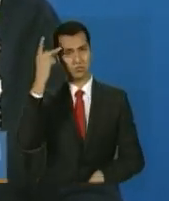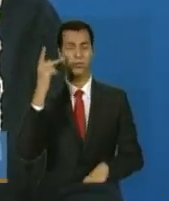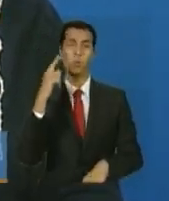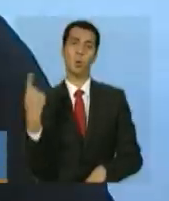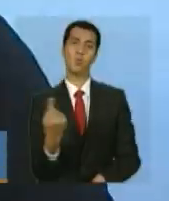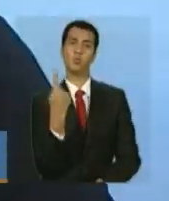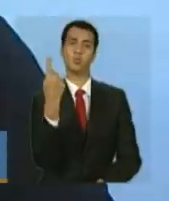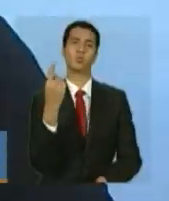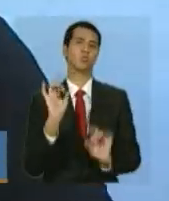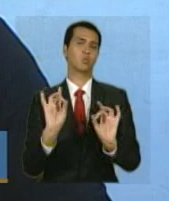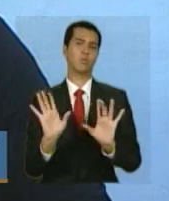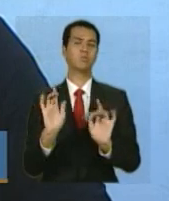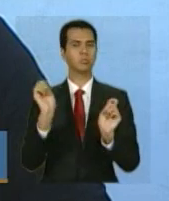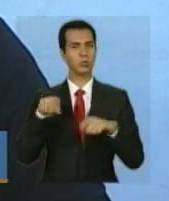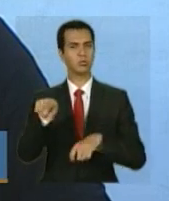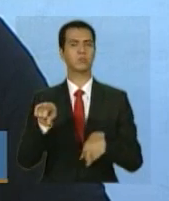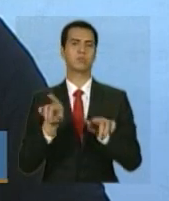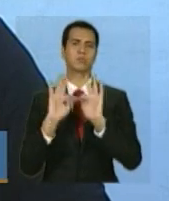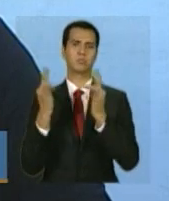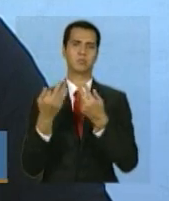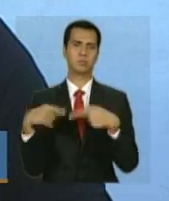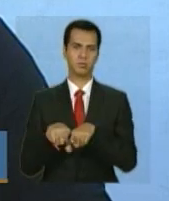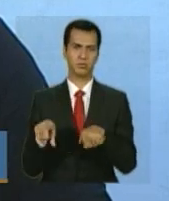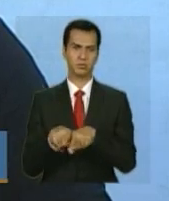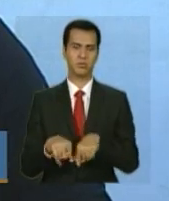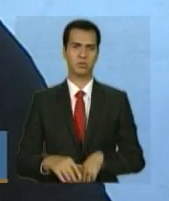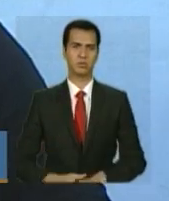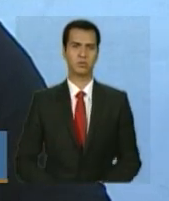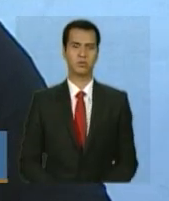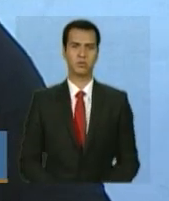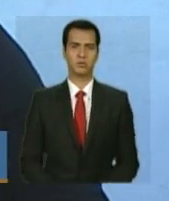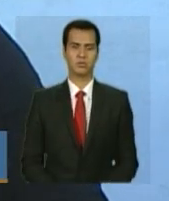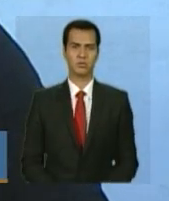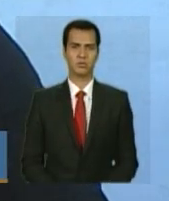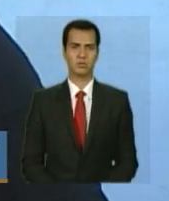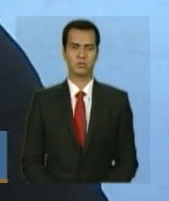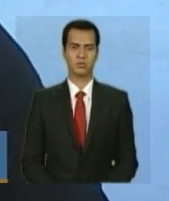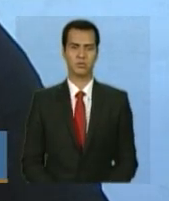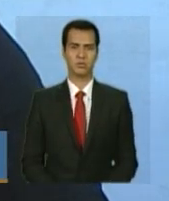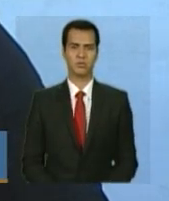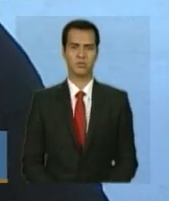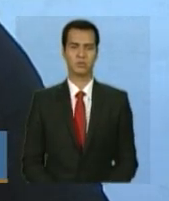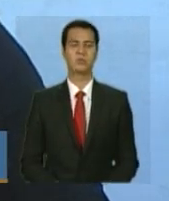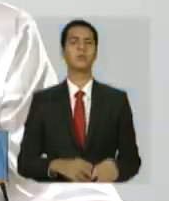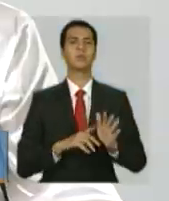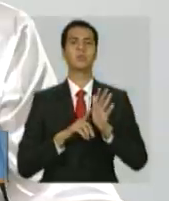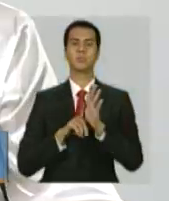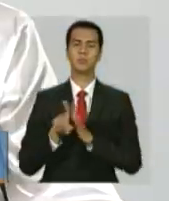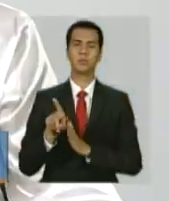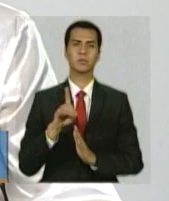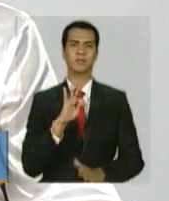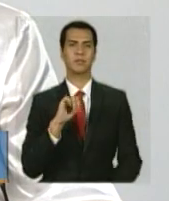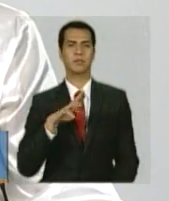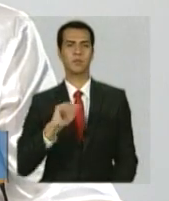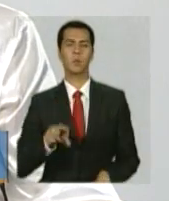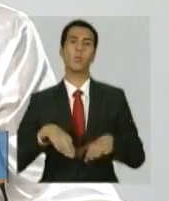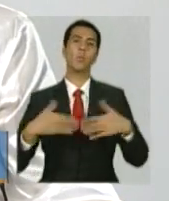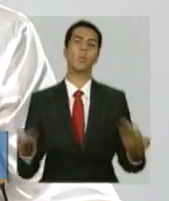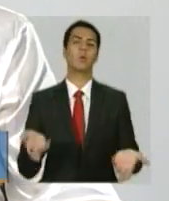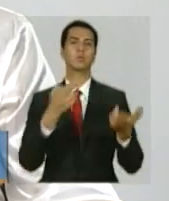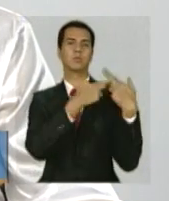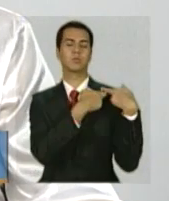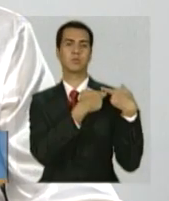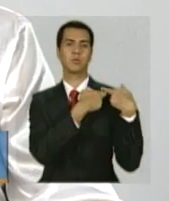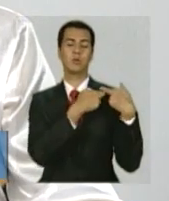pessoa. Tânia, qual o papel do Cadastro Único no plano Brasil Sem Miséria? É, nosso secretário